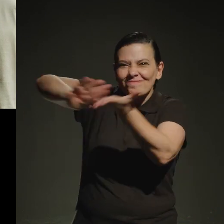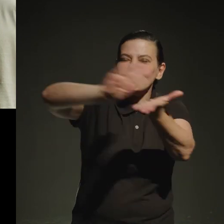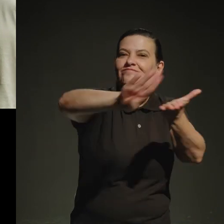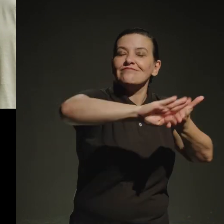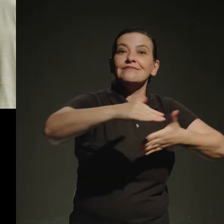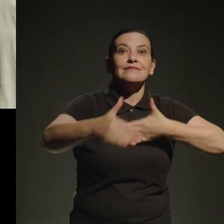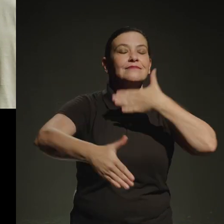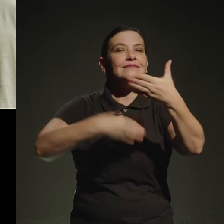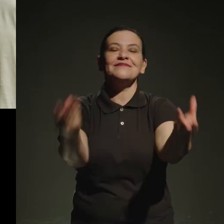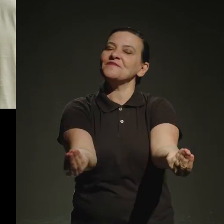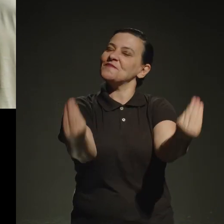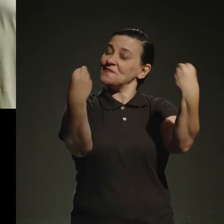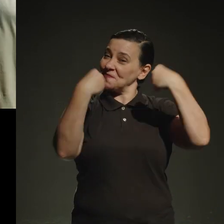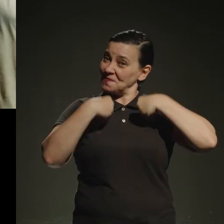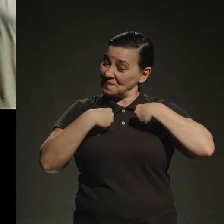por suposto.